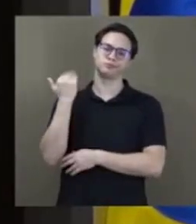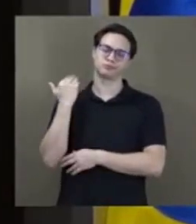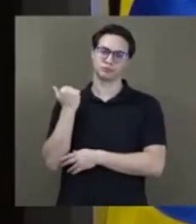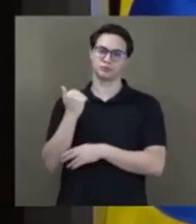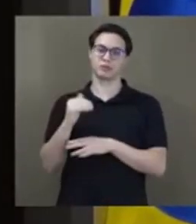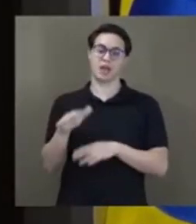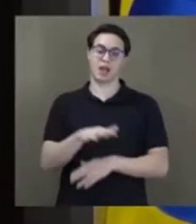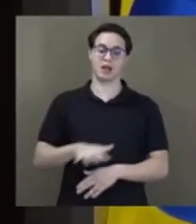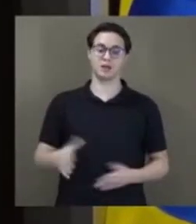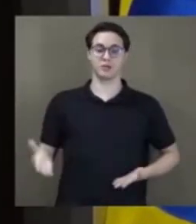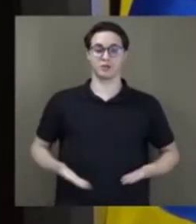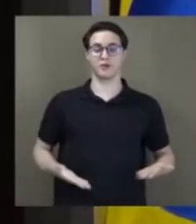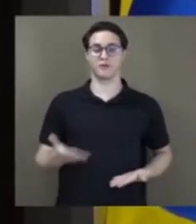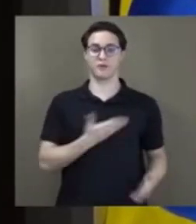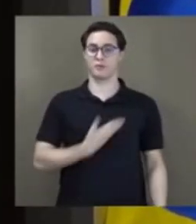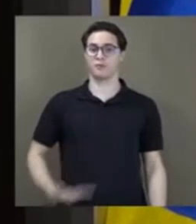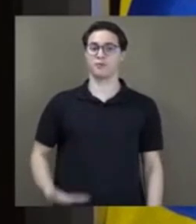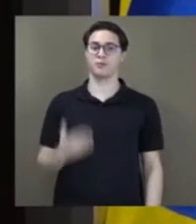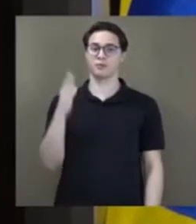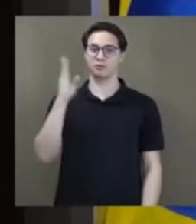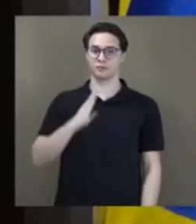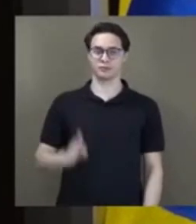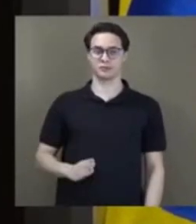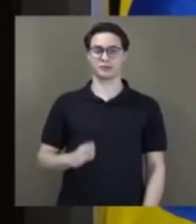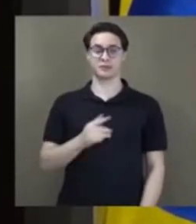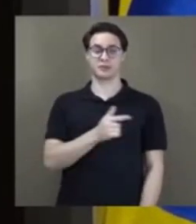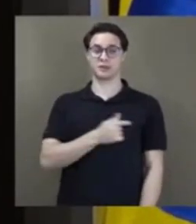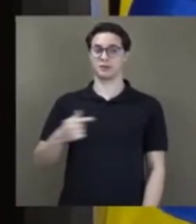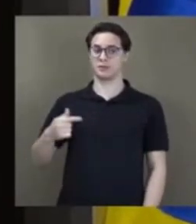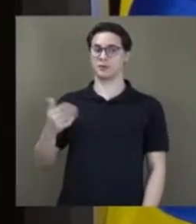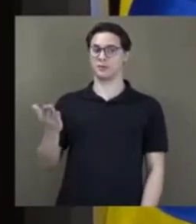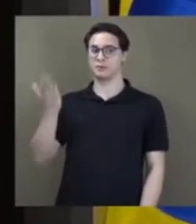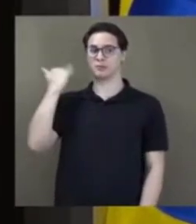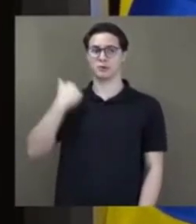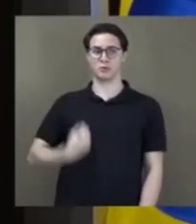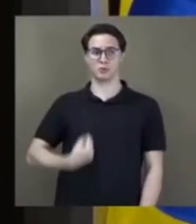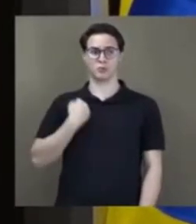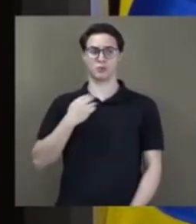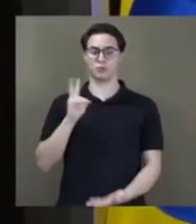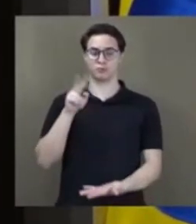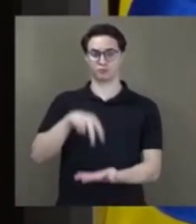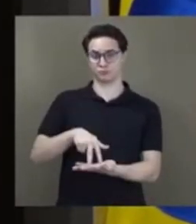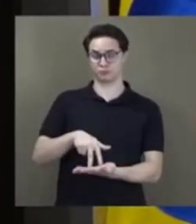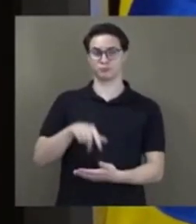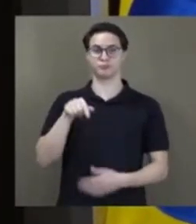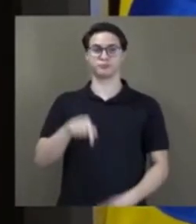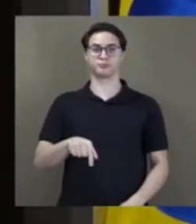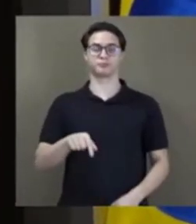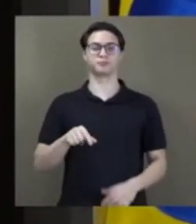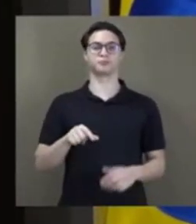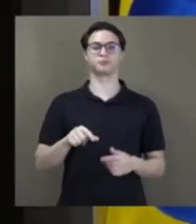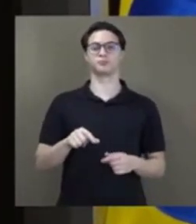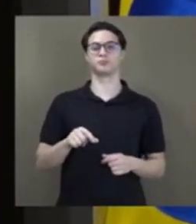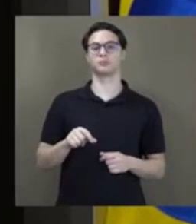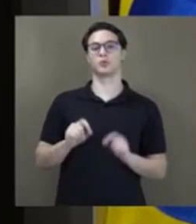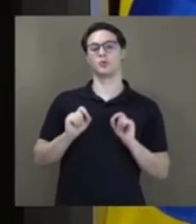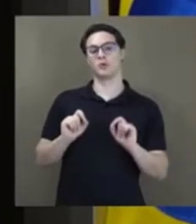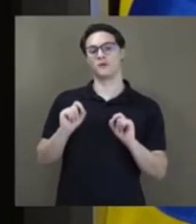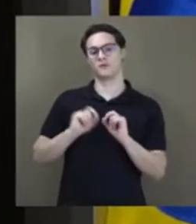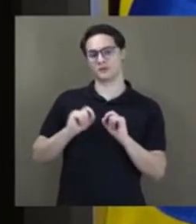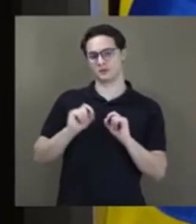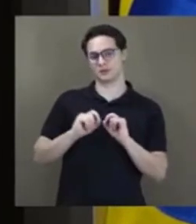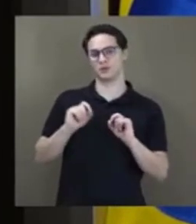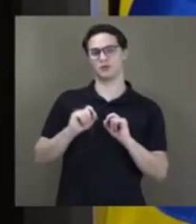serviço público brasileiro. Semana passada eu estive aqui, senhor presidente, fazendo uma